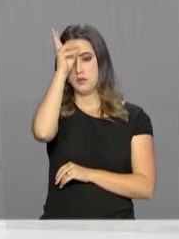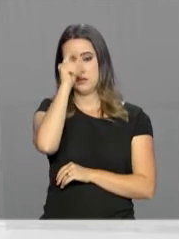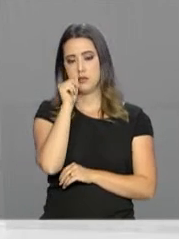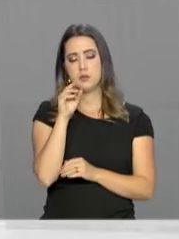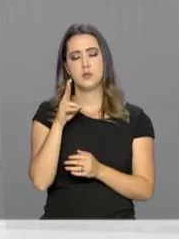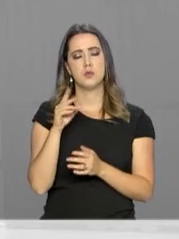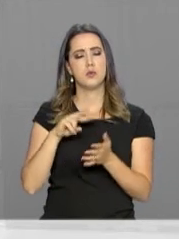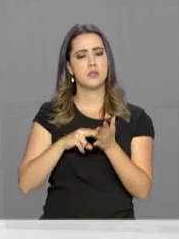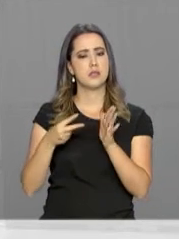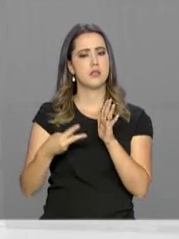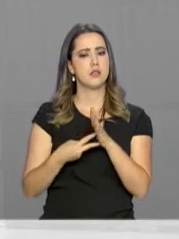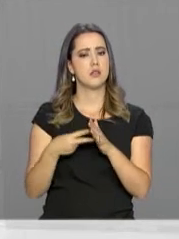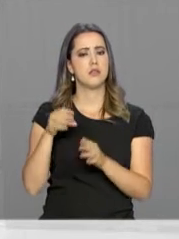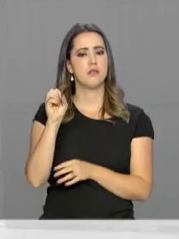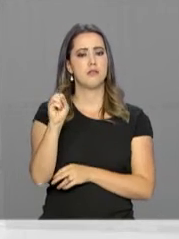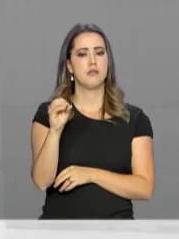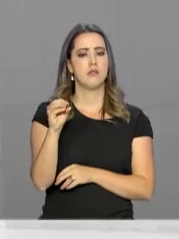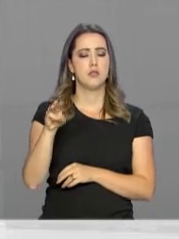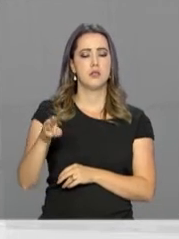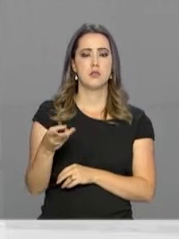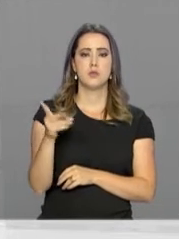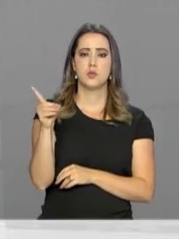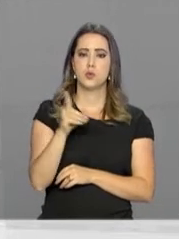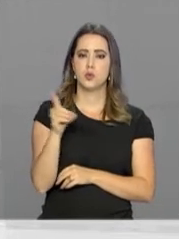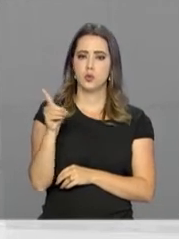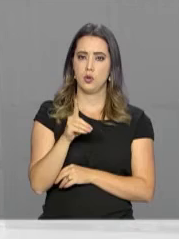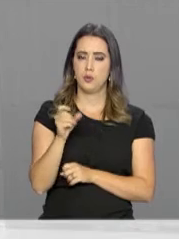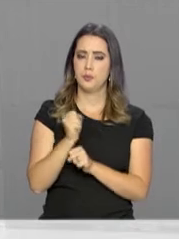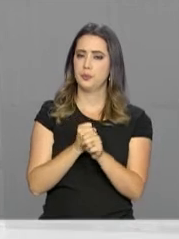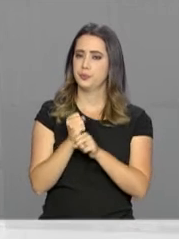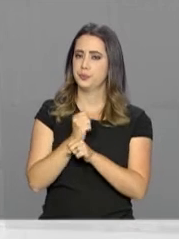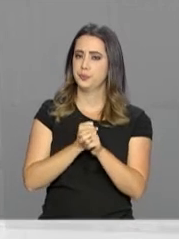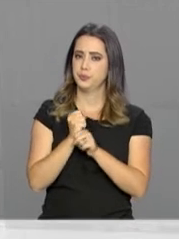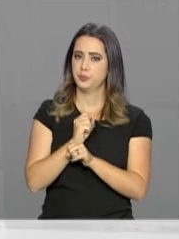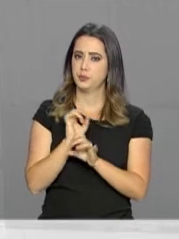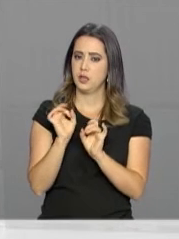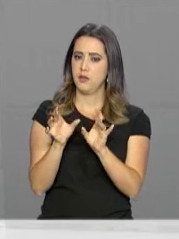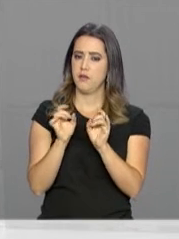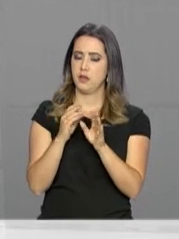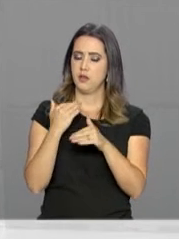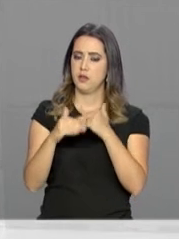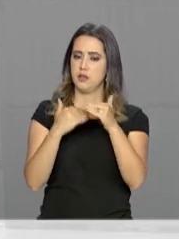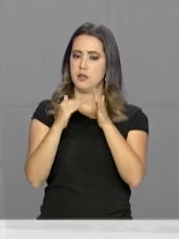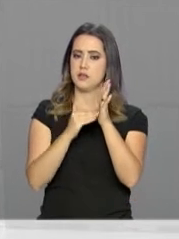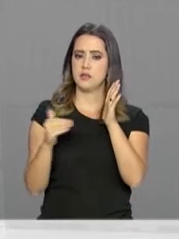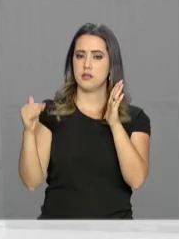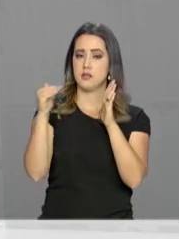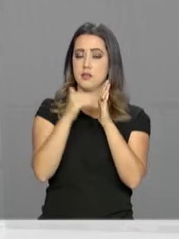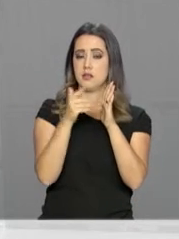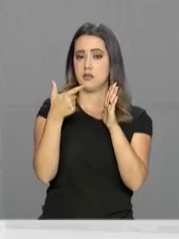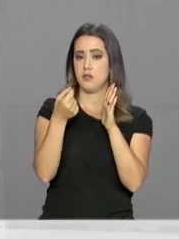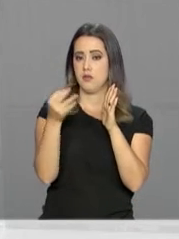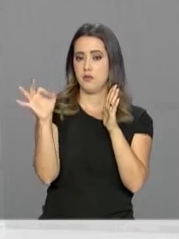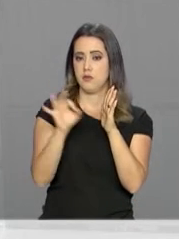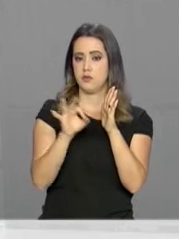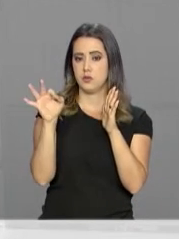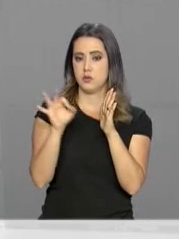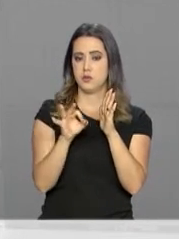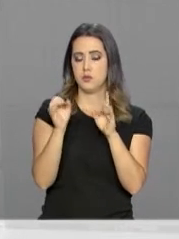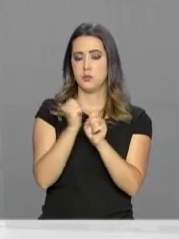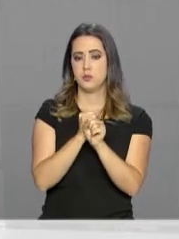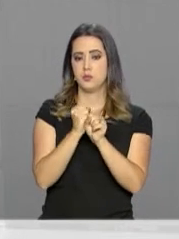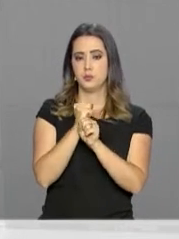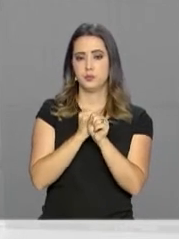a US$ 800 milhões por ano. O volume exportado cresceu em média 20% ao ano nos